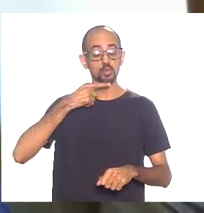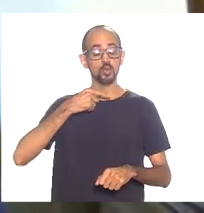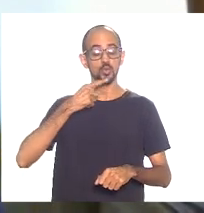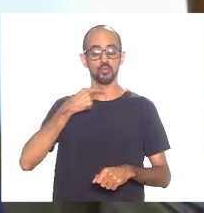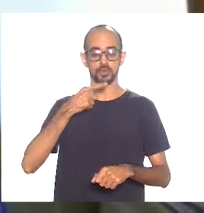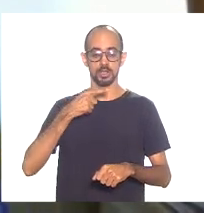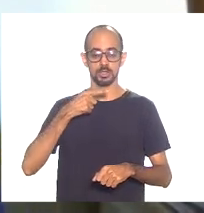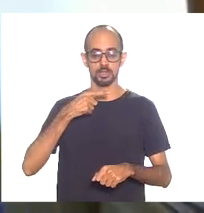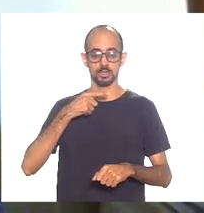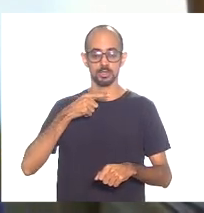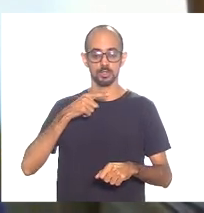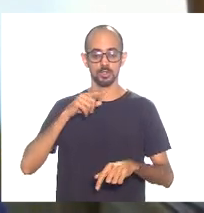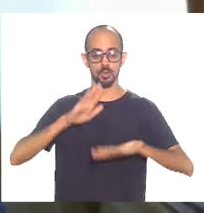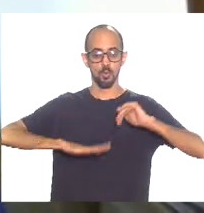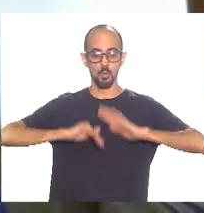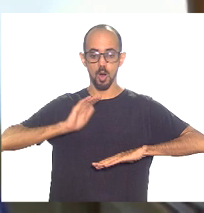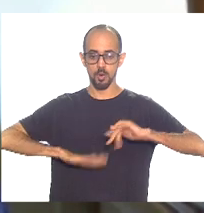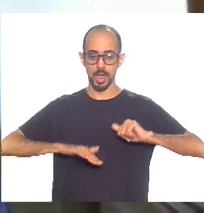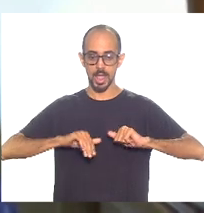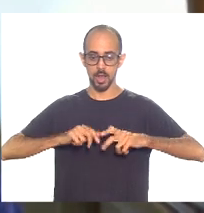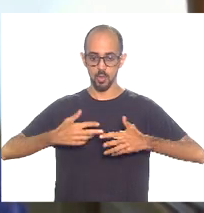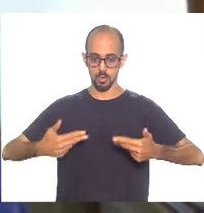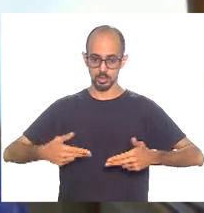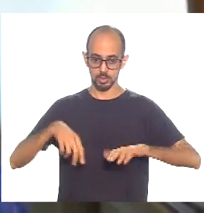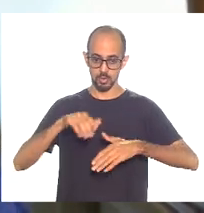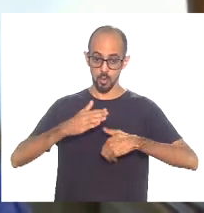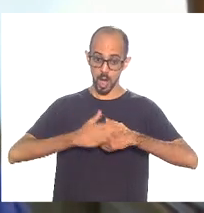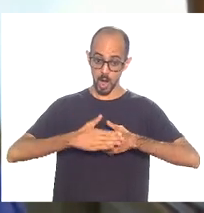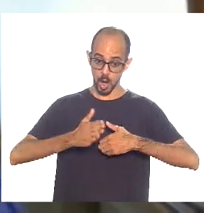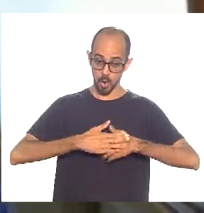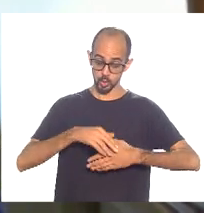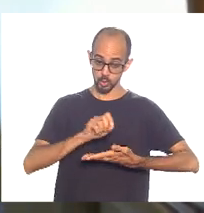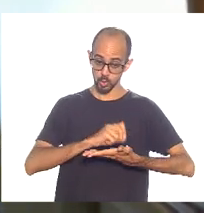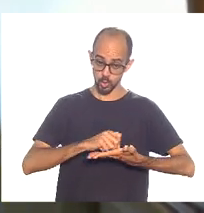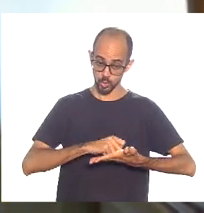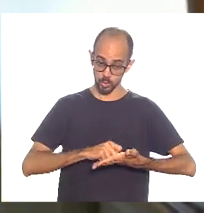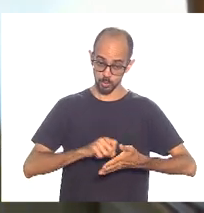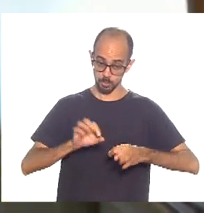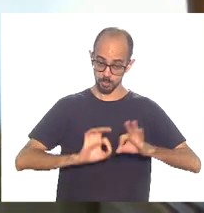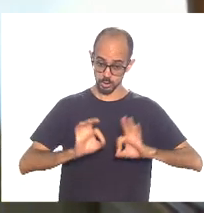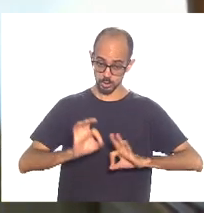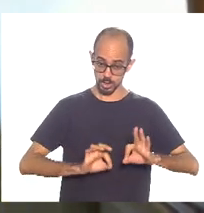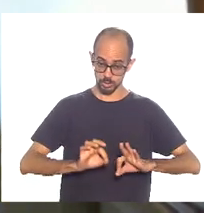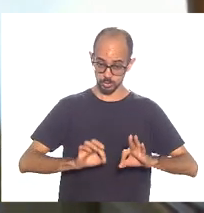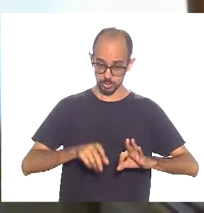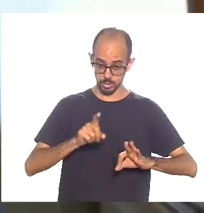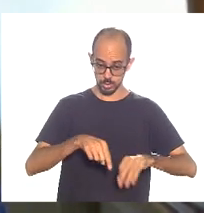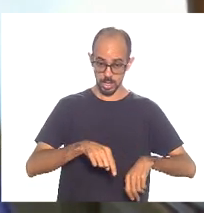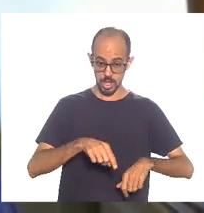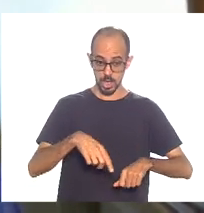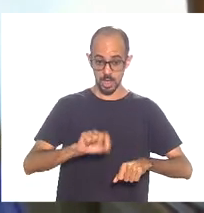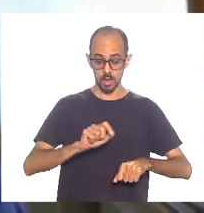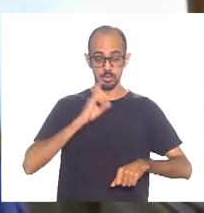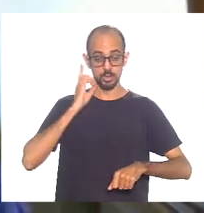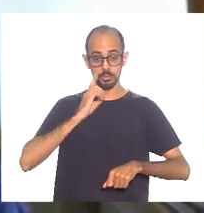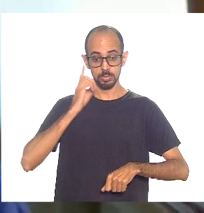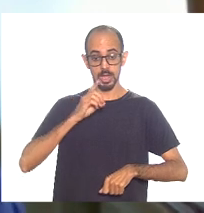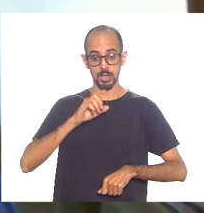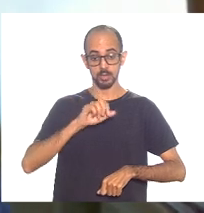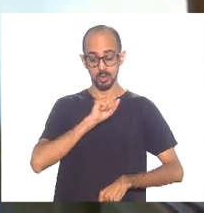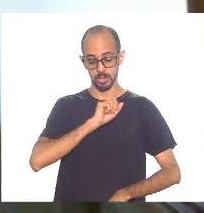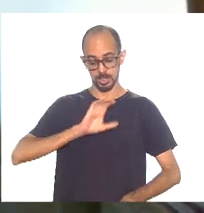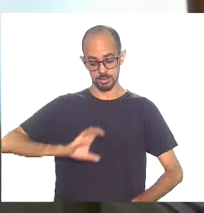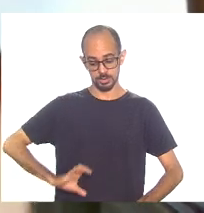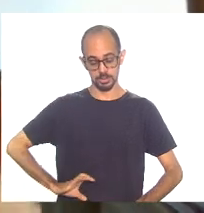nenhuma que o autor do projeto original, que foi o deputado André